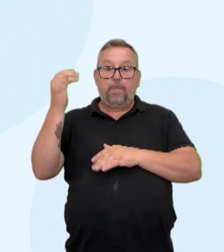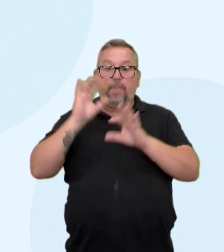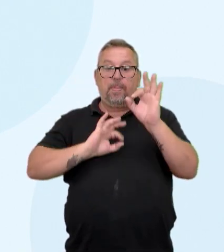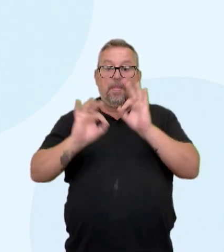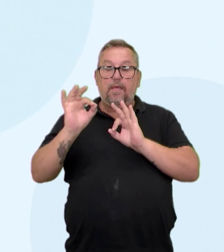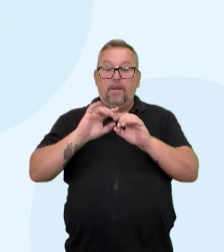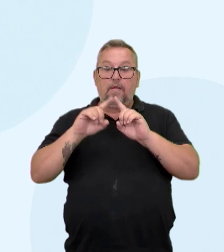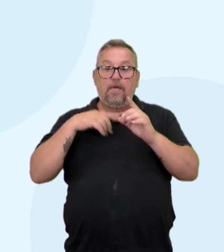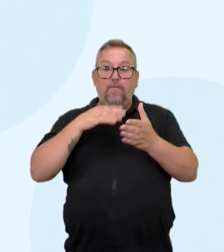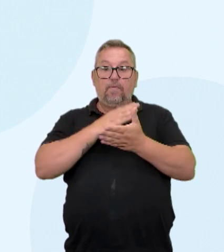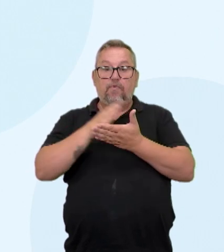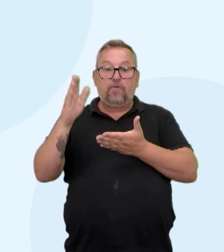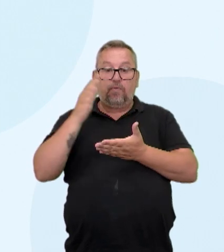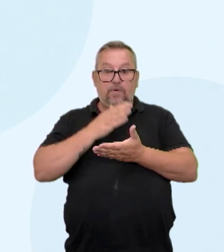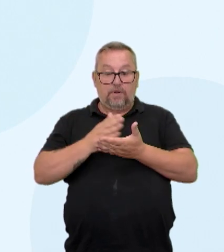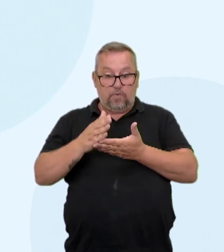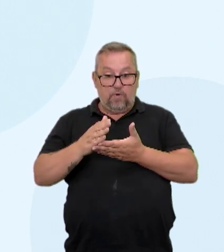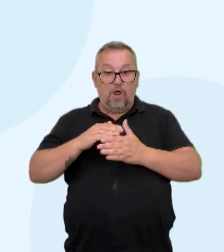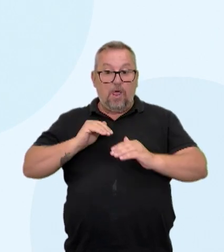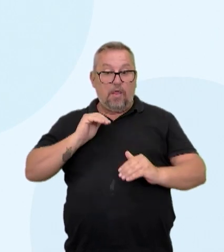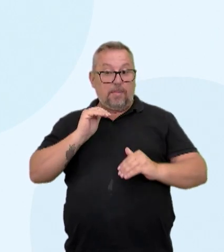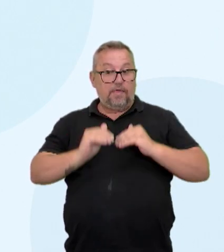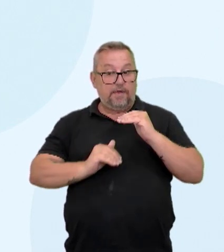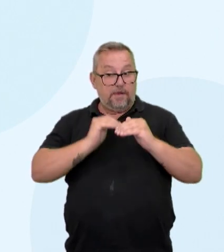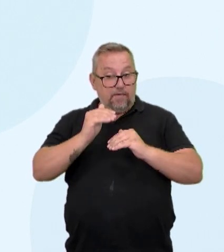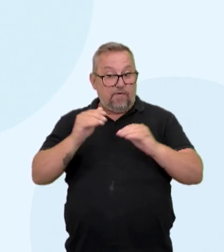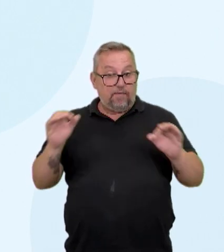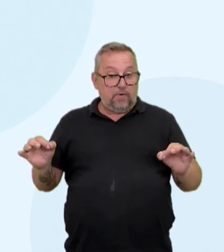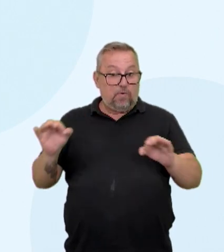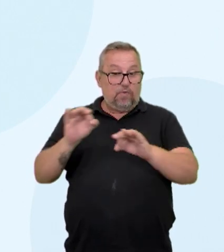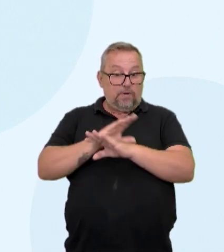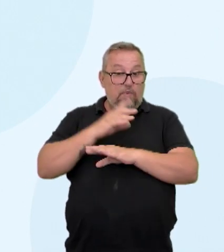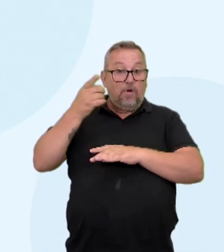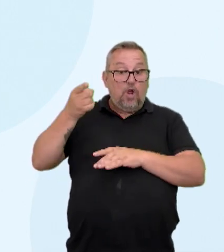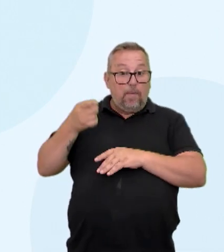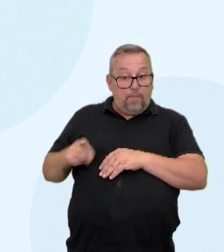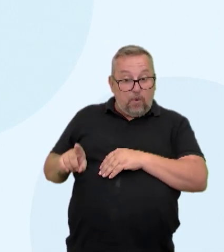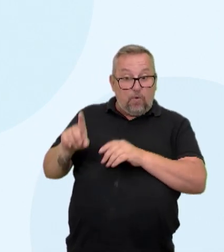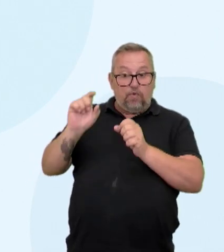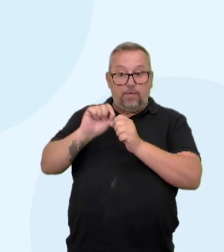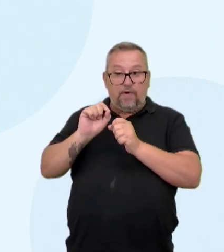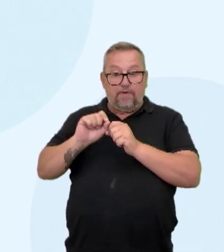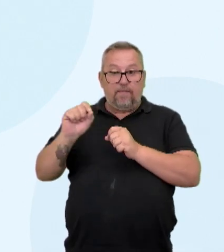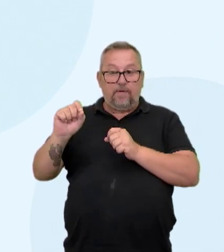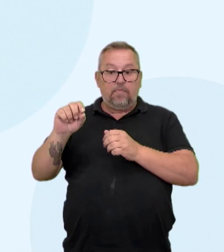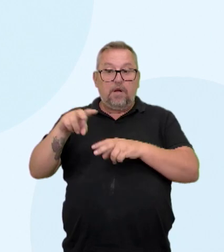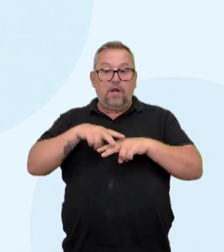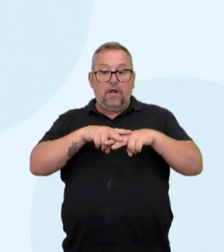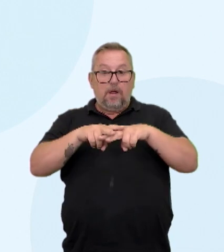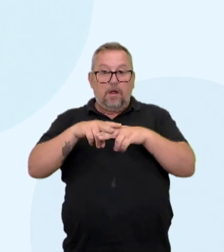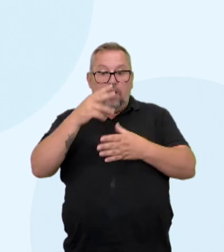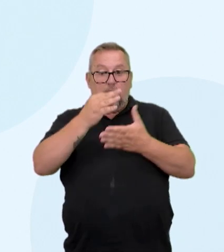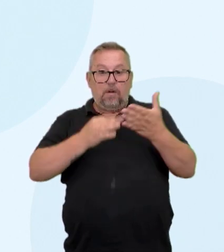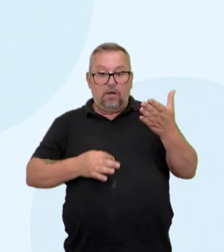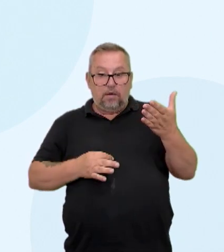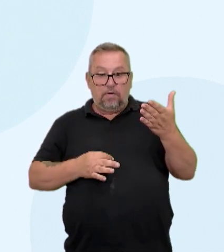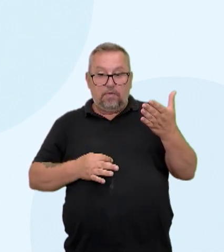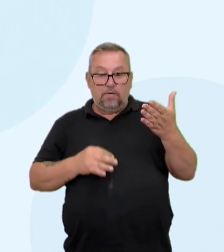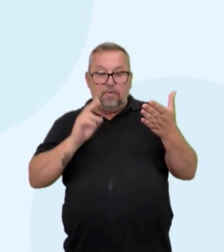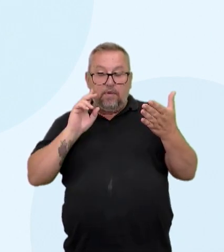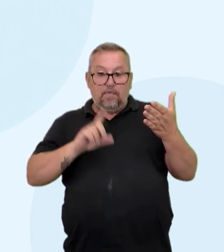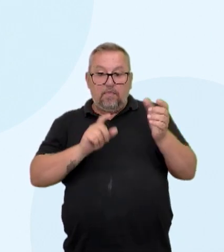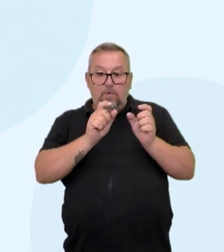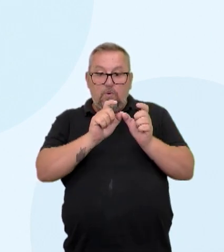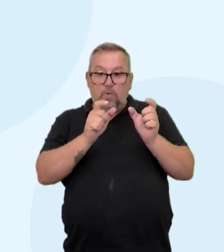importantes, organizando na forma de introdução, desenvolvimento e conclusão. E por último, deve ser feita a revisão geral do texto, na